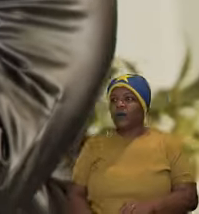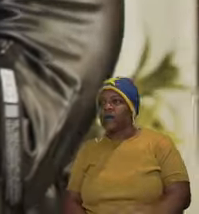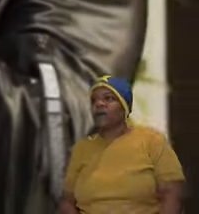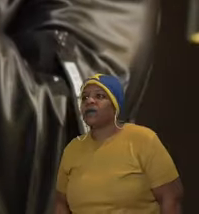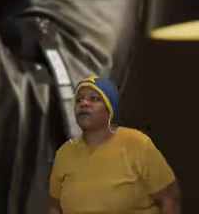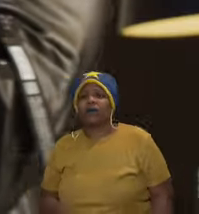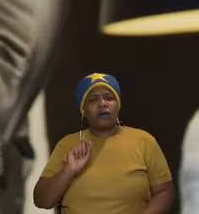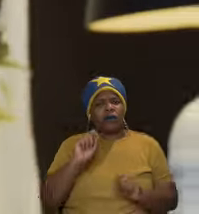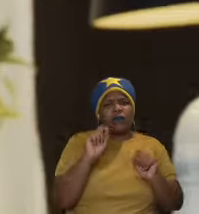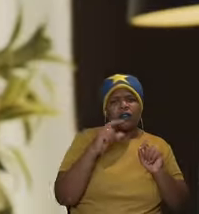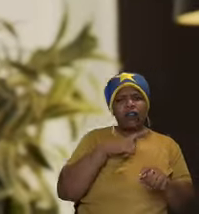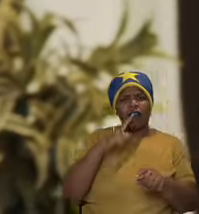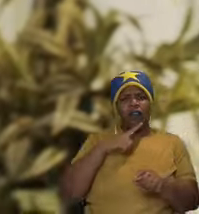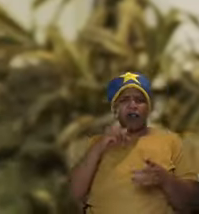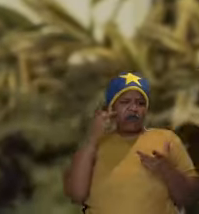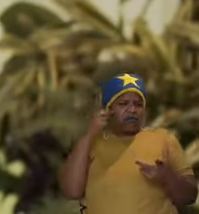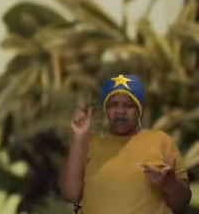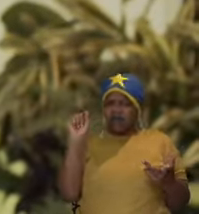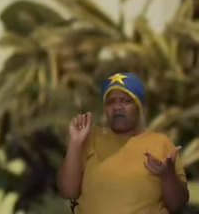afundar. Eu vou querer mais pra quê?